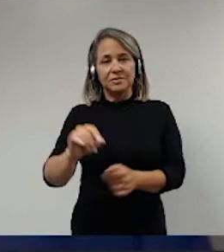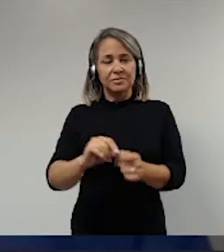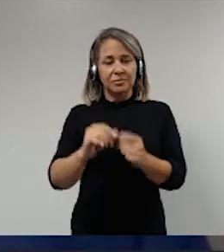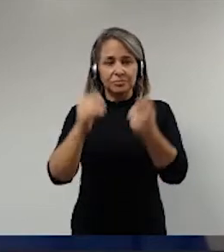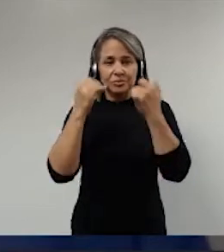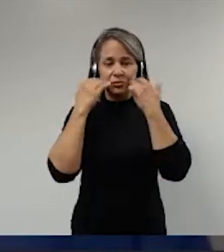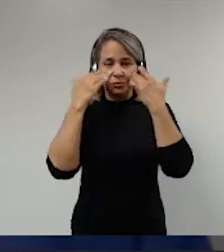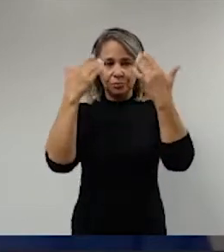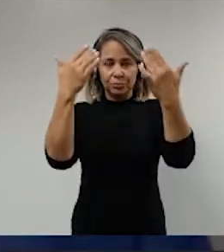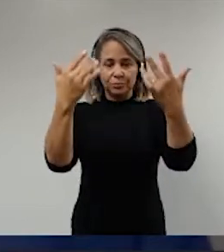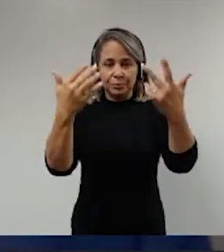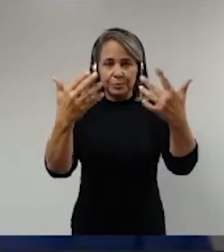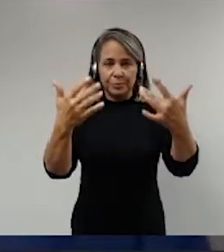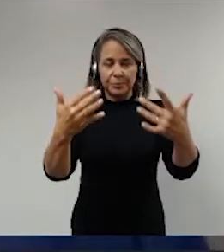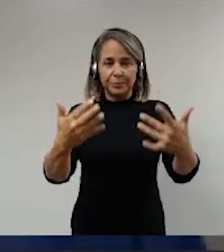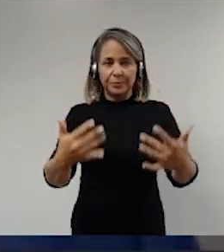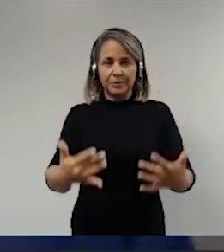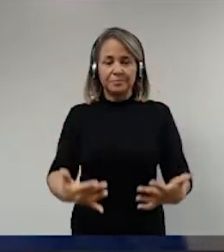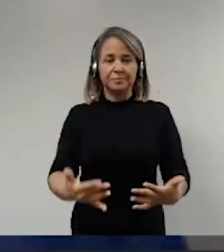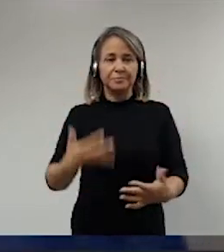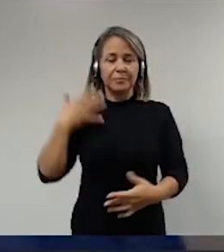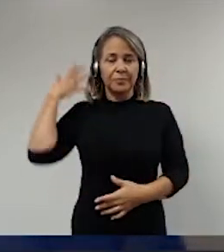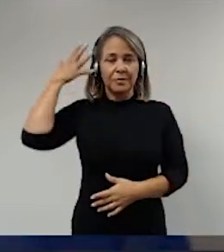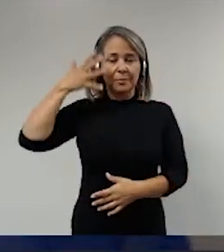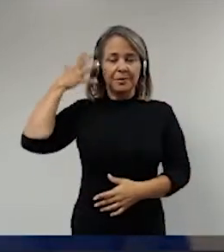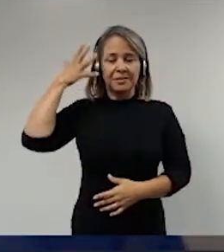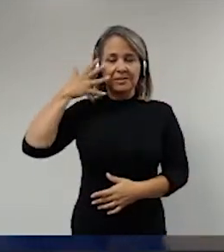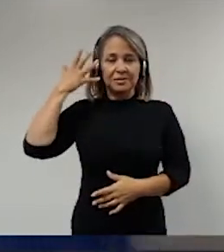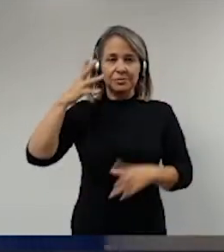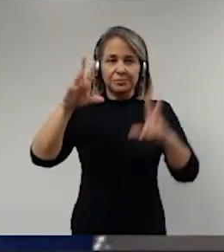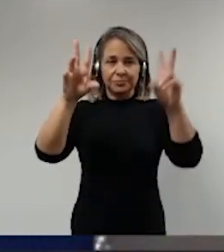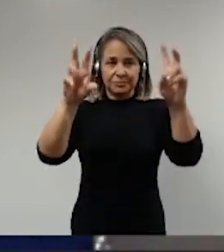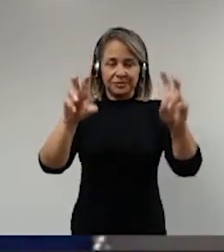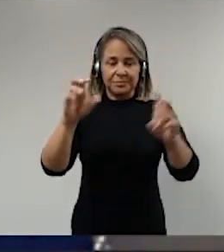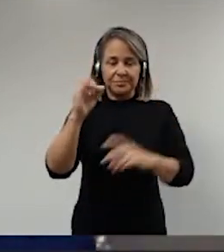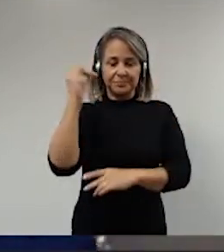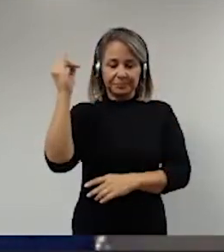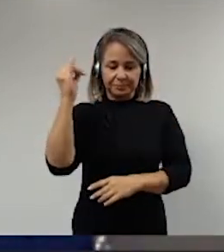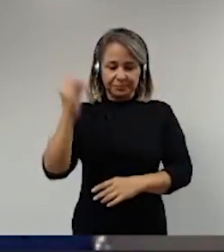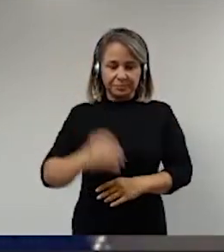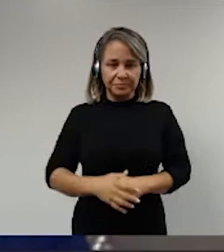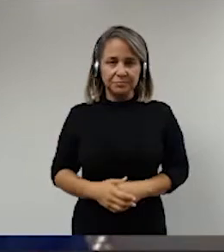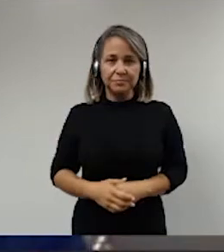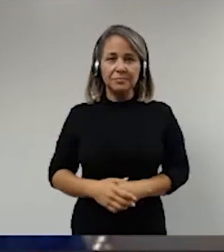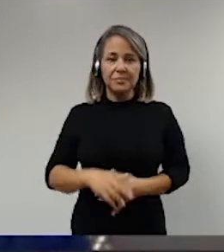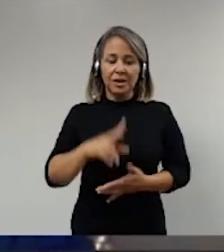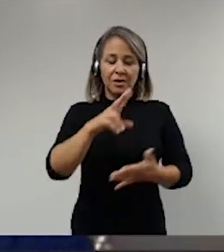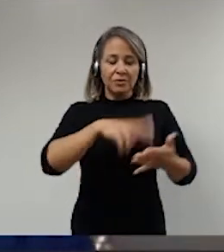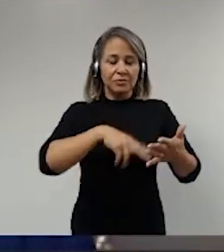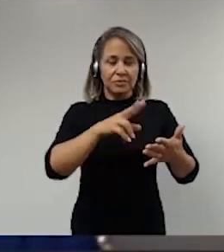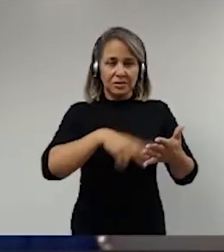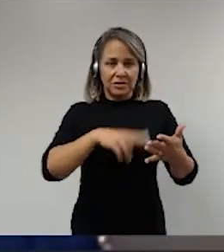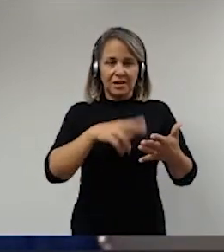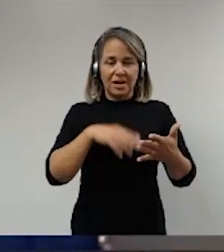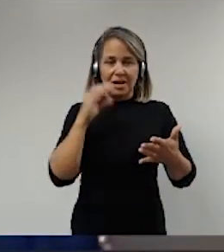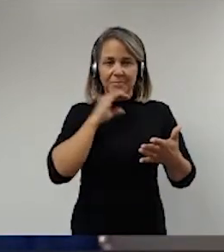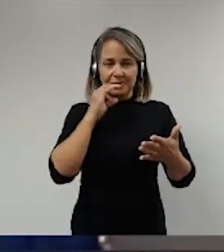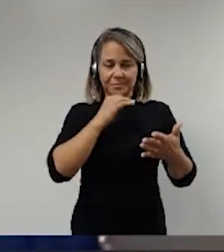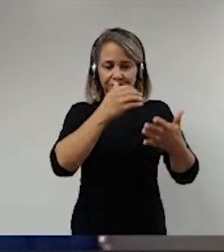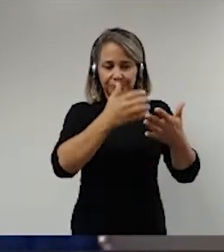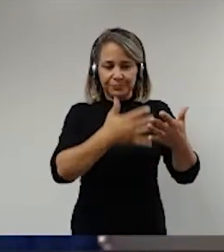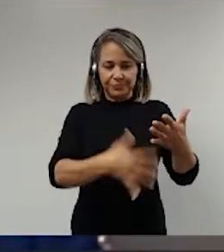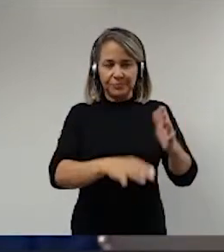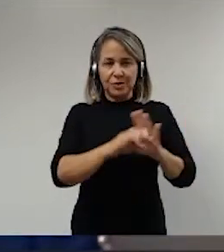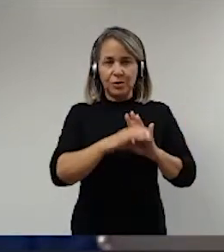expor aqui considerações sobre esse tema tão importante. Eu vou ler aqui um breve currículo aqui